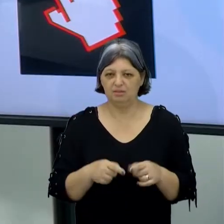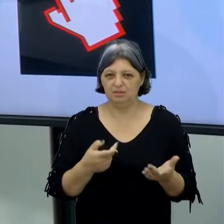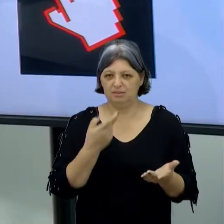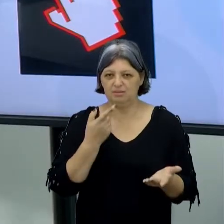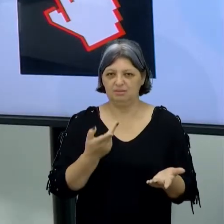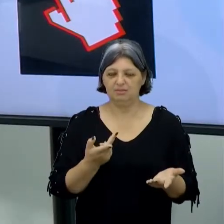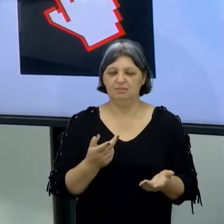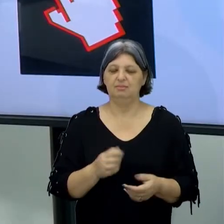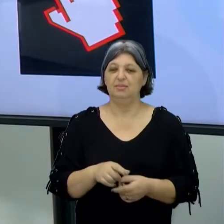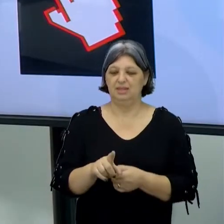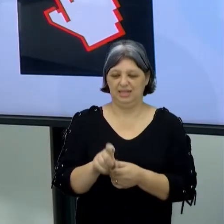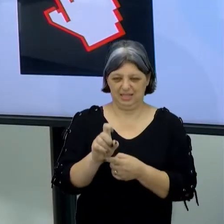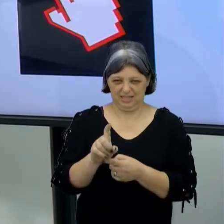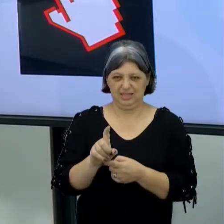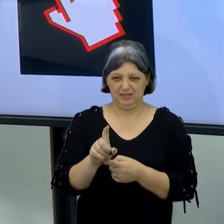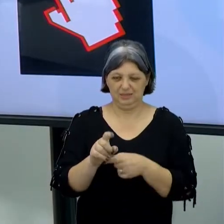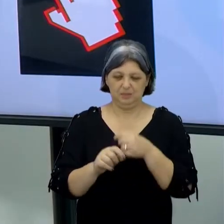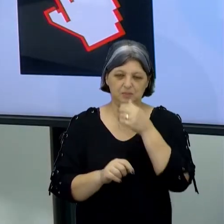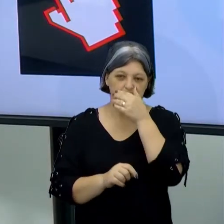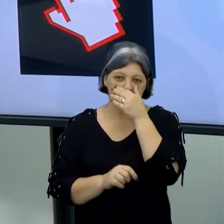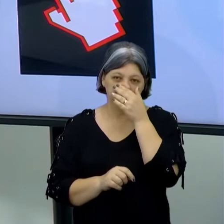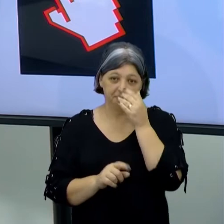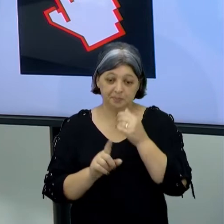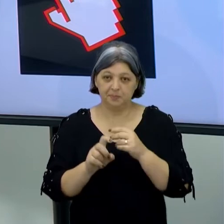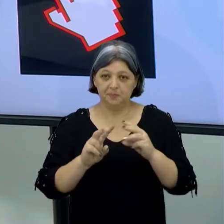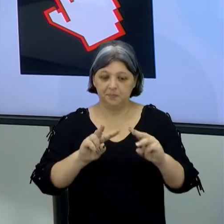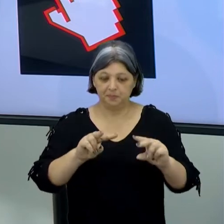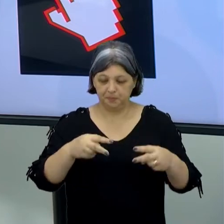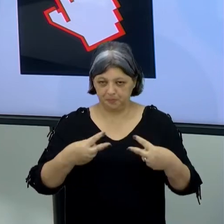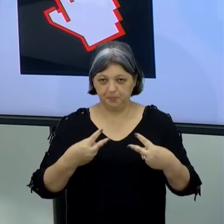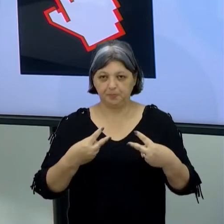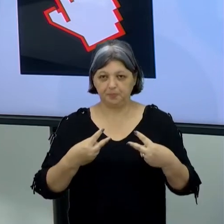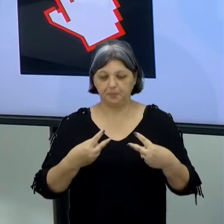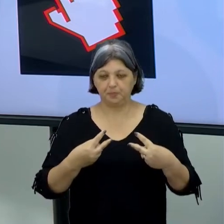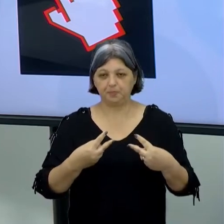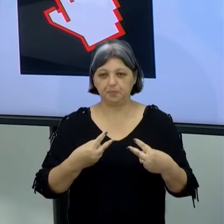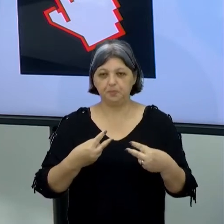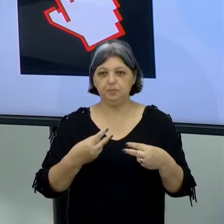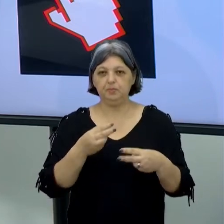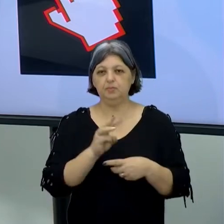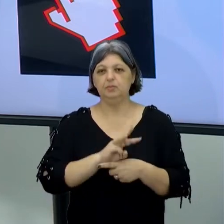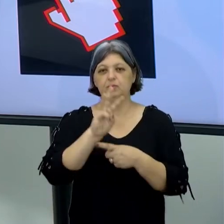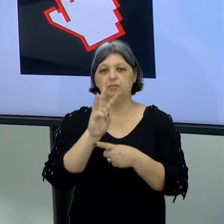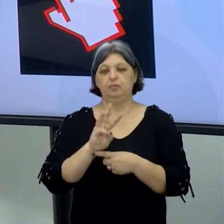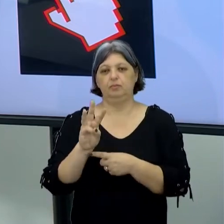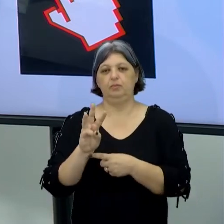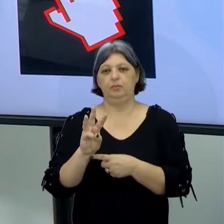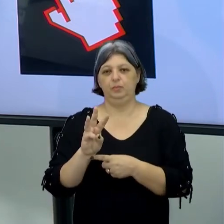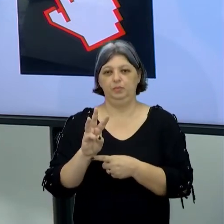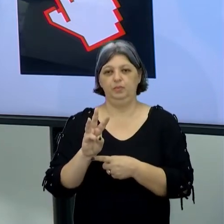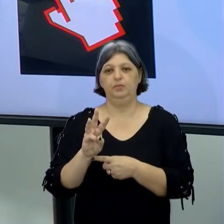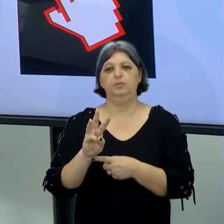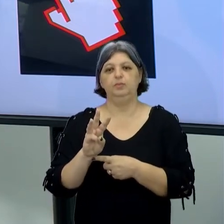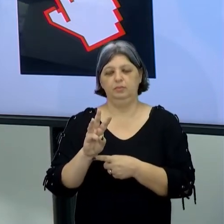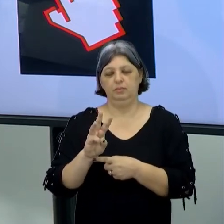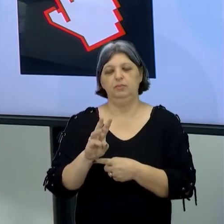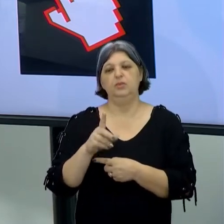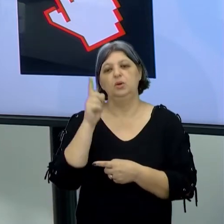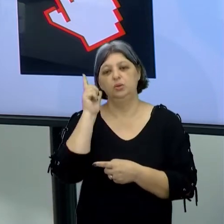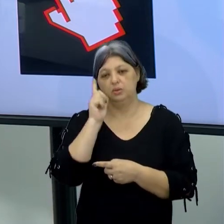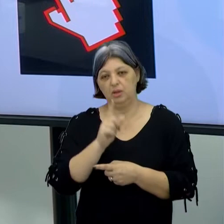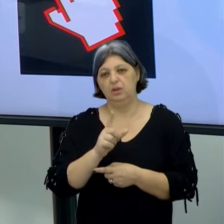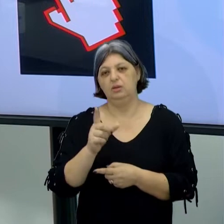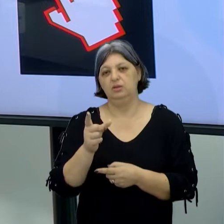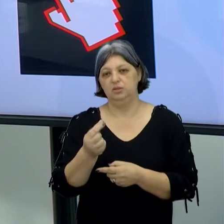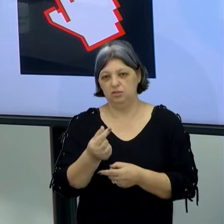clica neste link para poder o quê? O site, ele ganha por acesso. Quando ele